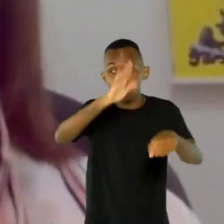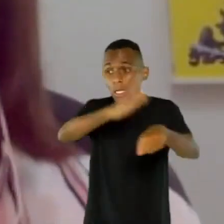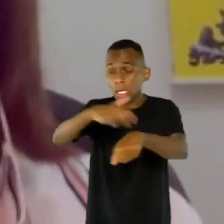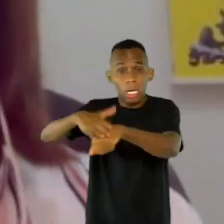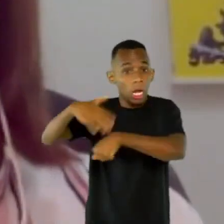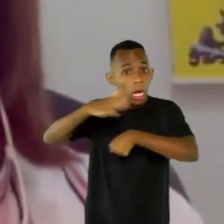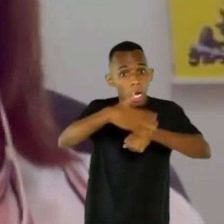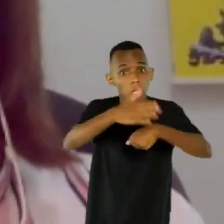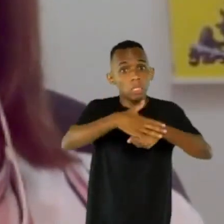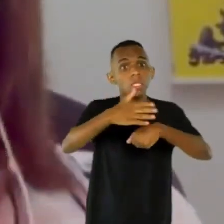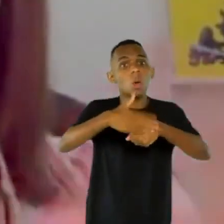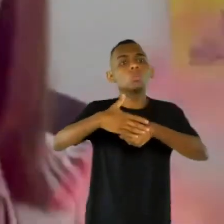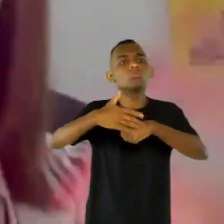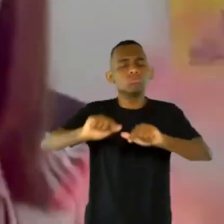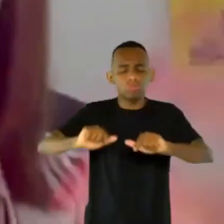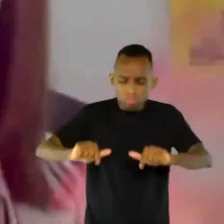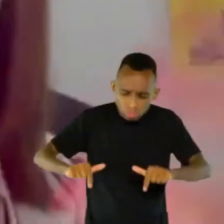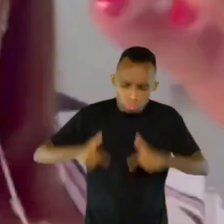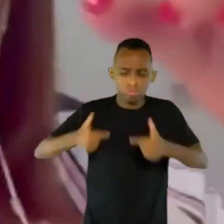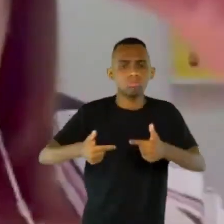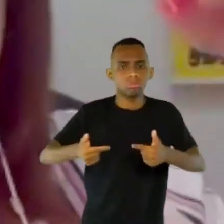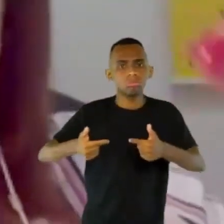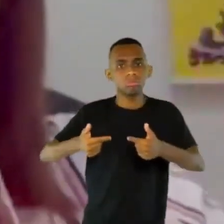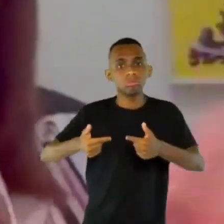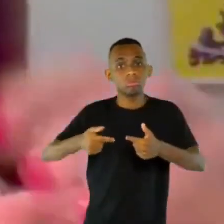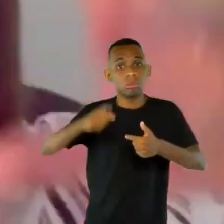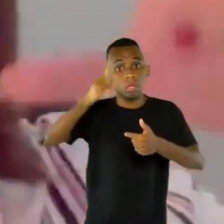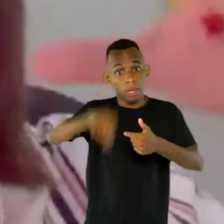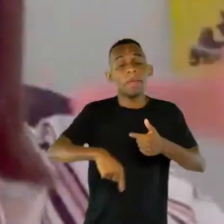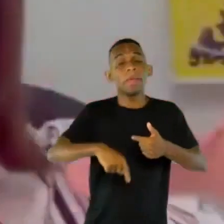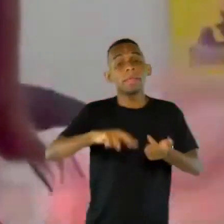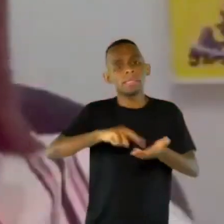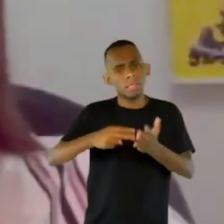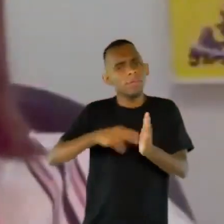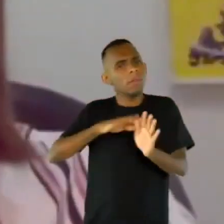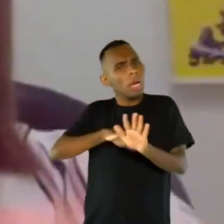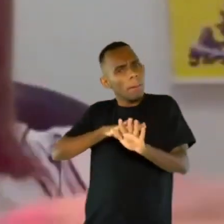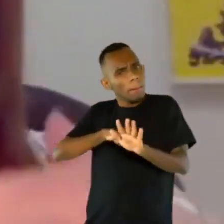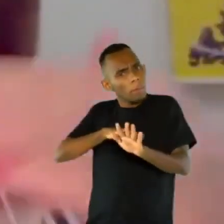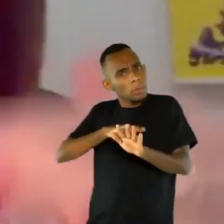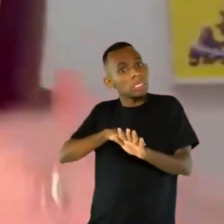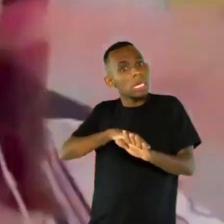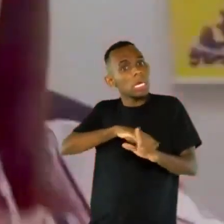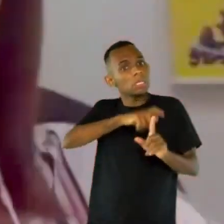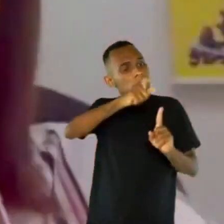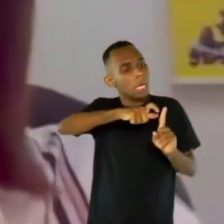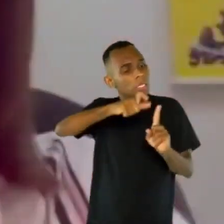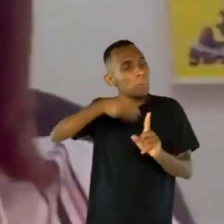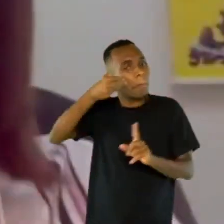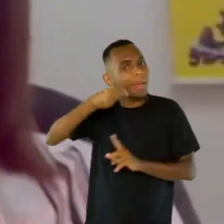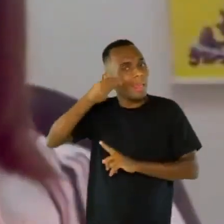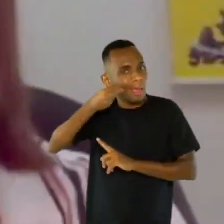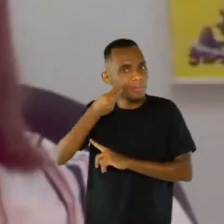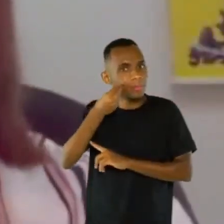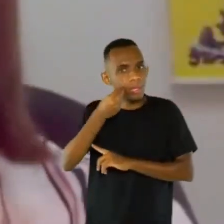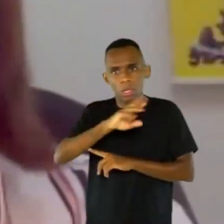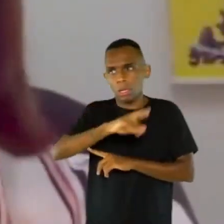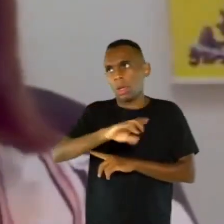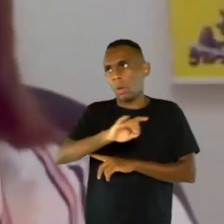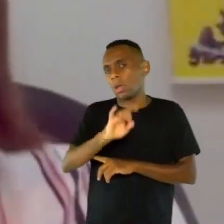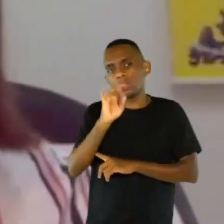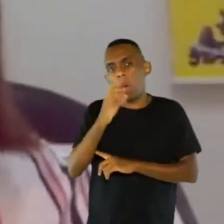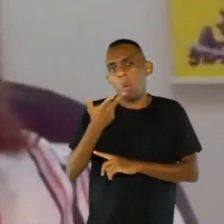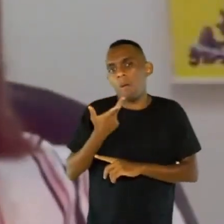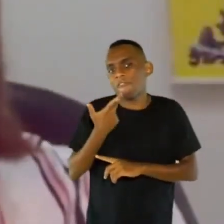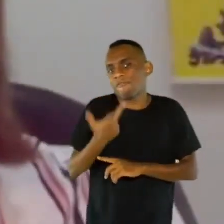enfim, isso é uma coisa que está muito por trás da ação dos personagens, não é um discurso político que